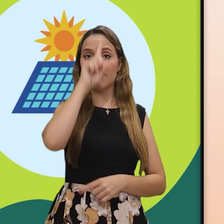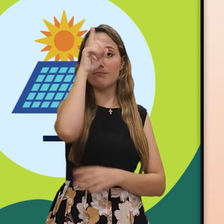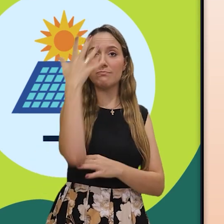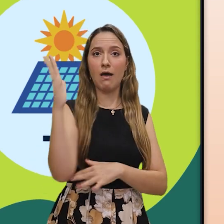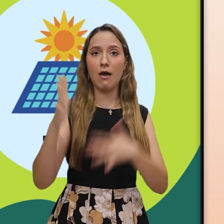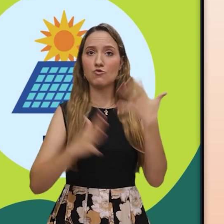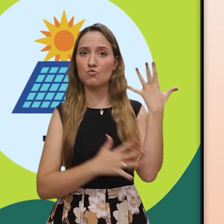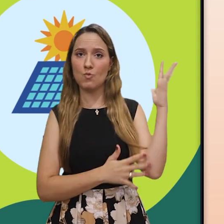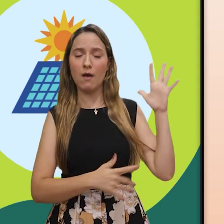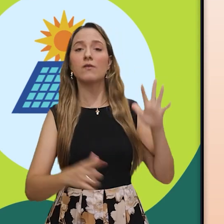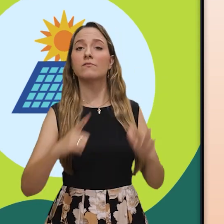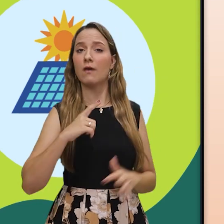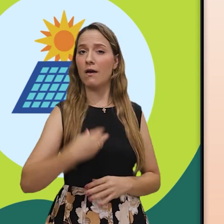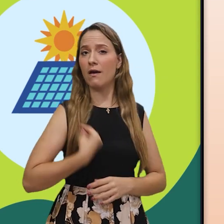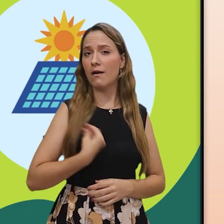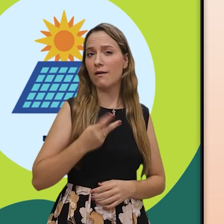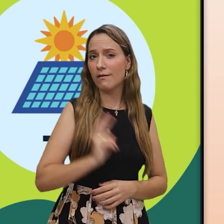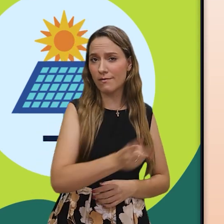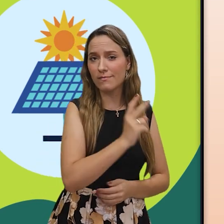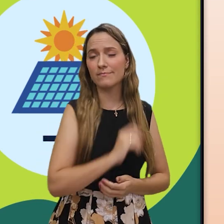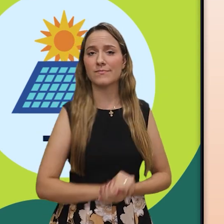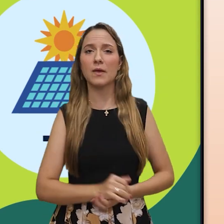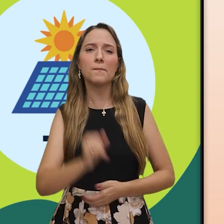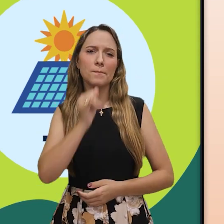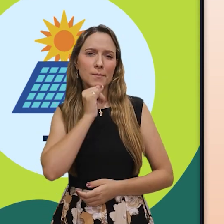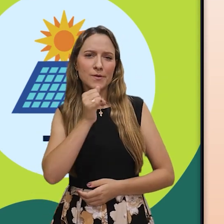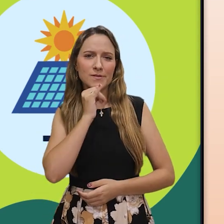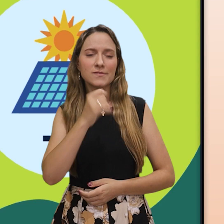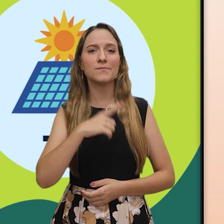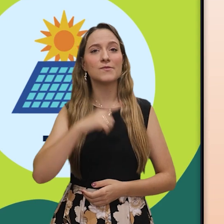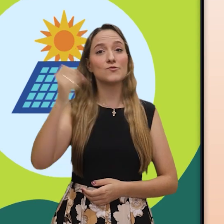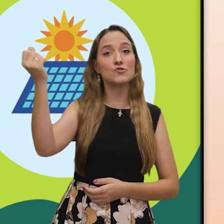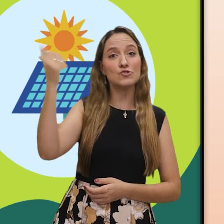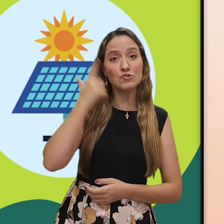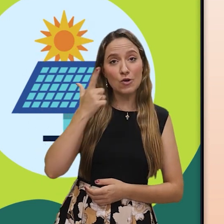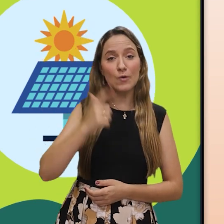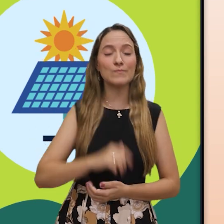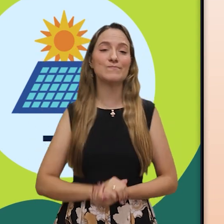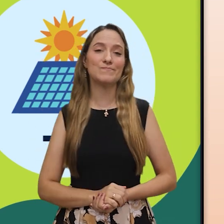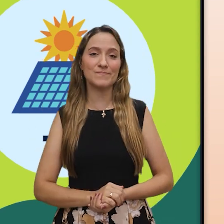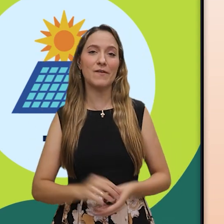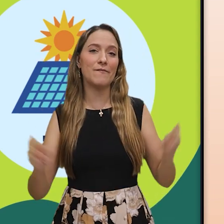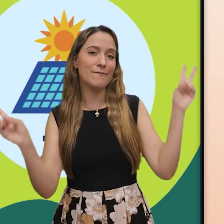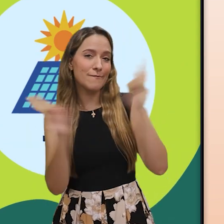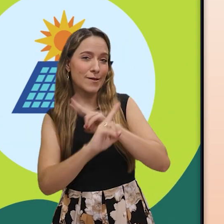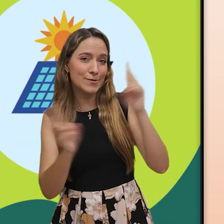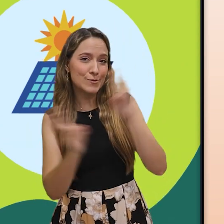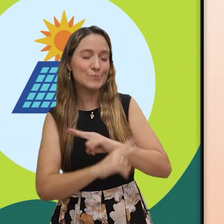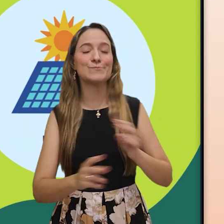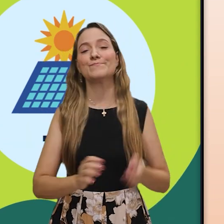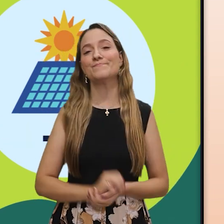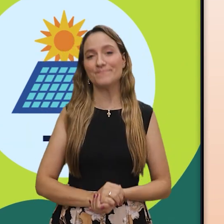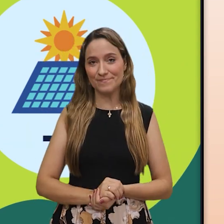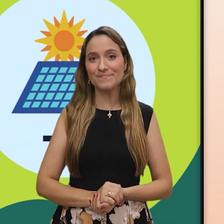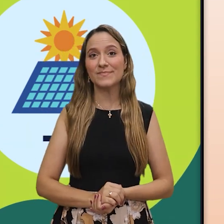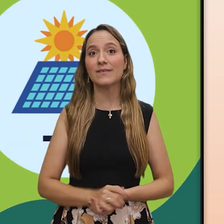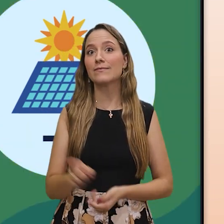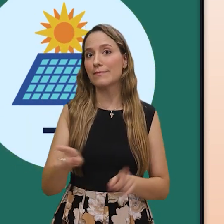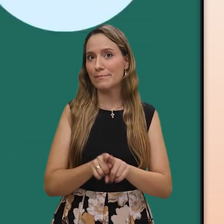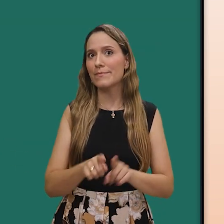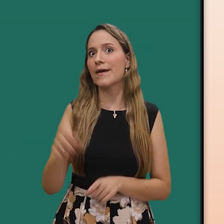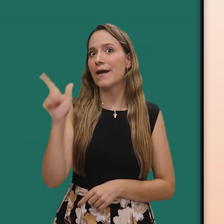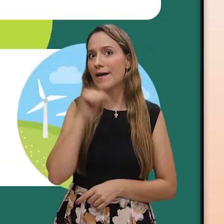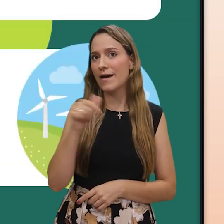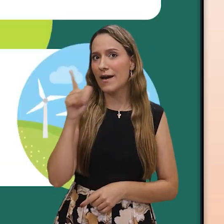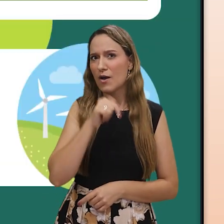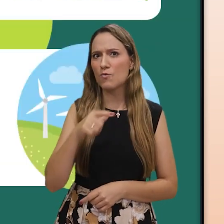naturalmente substituídos. É o caso da energia solar, o vento e a força